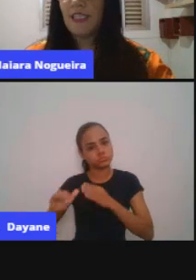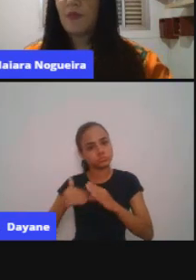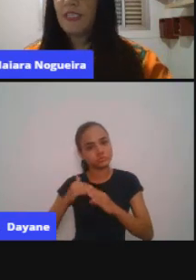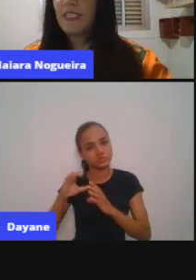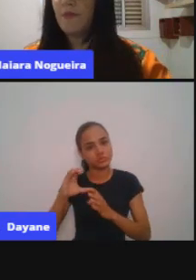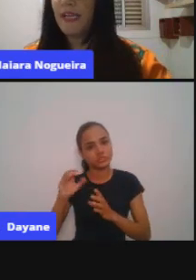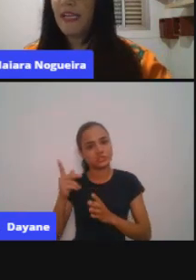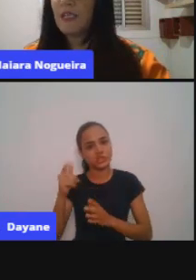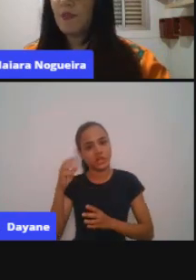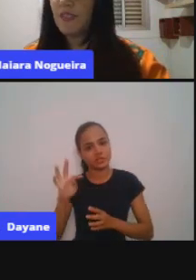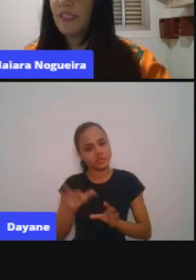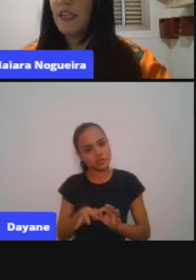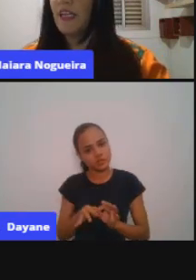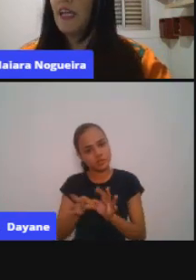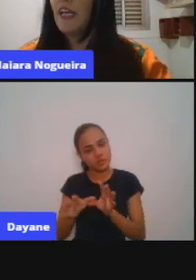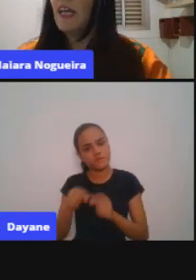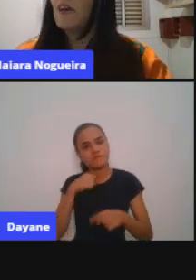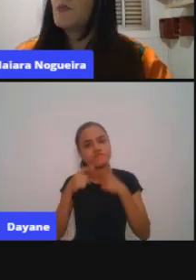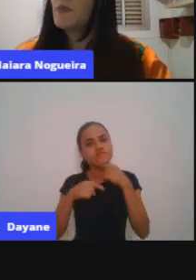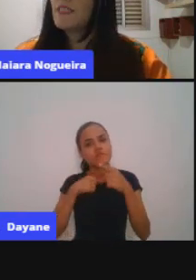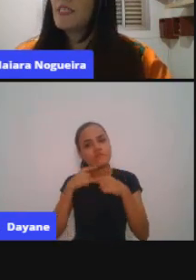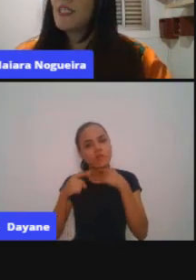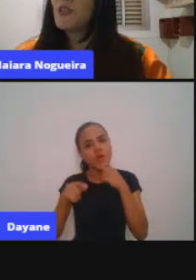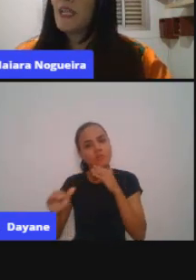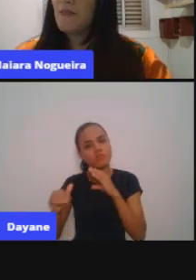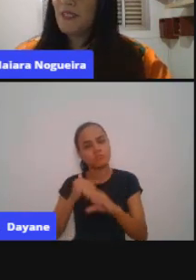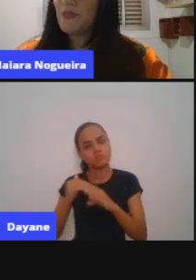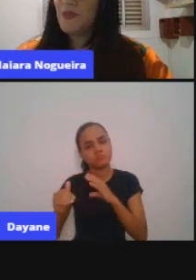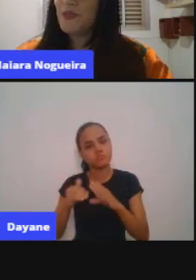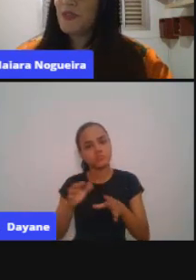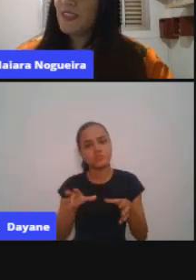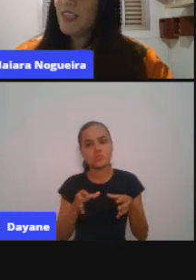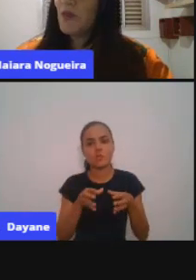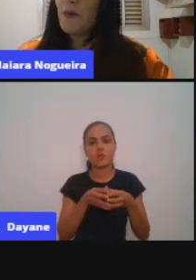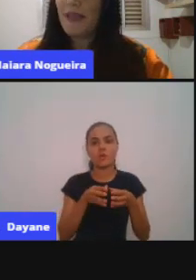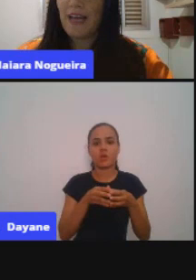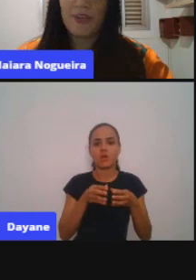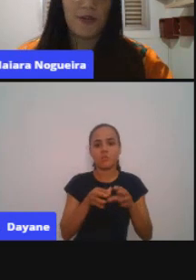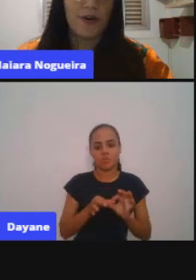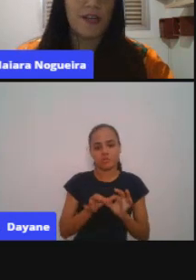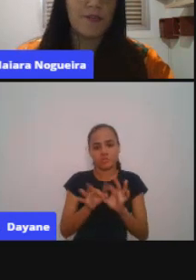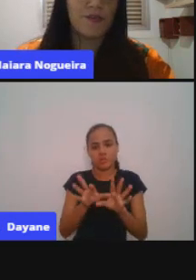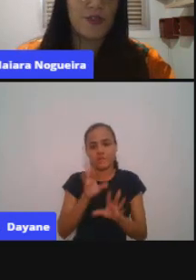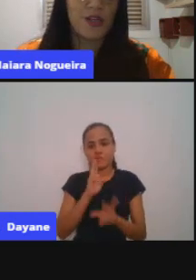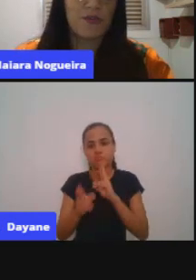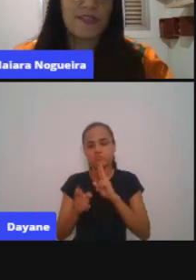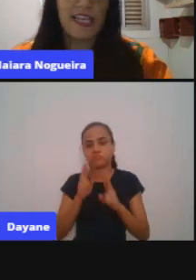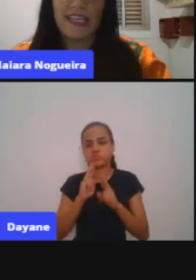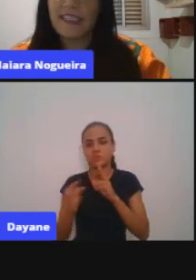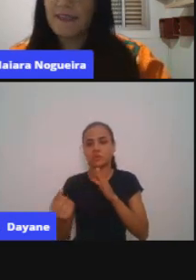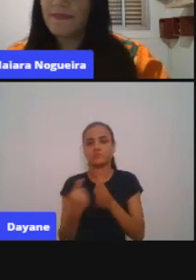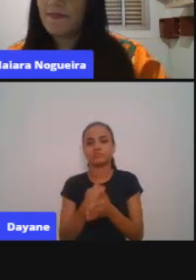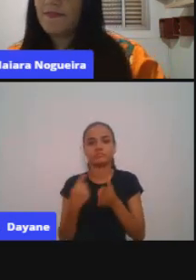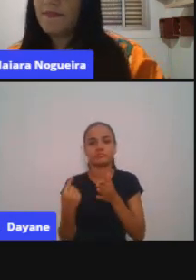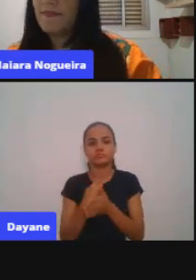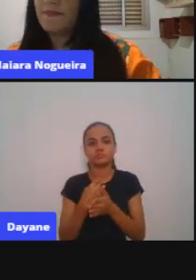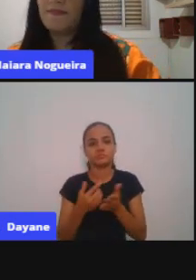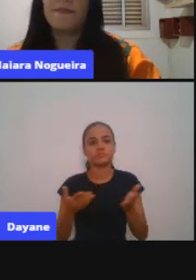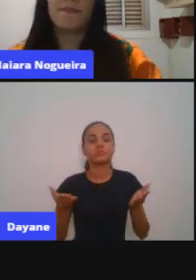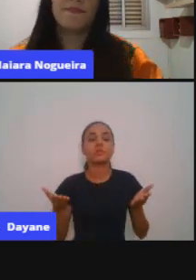equipe está à disposição para responder os possíveis questionamentos. Com a palavra agora, professora Urcelene.